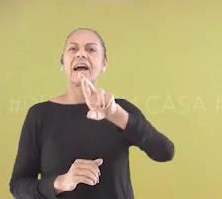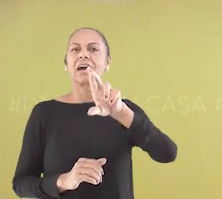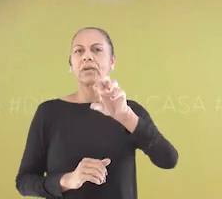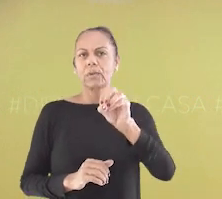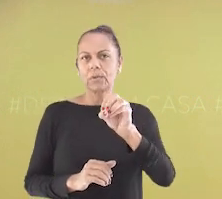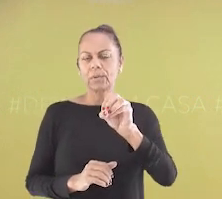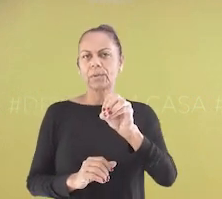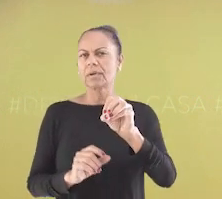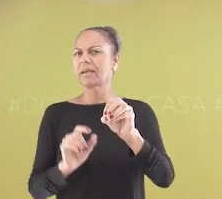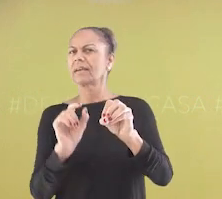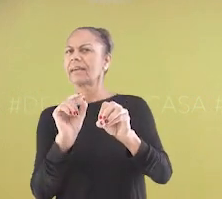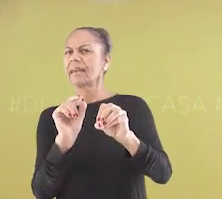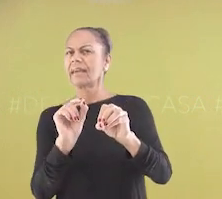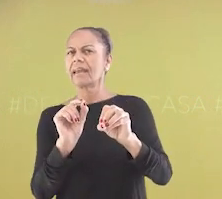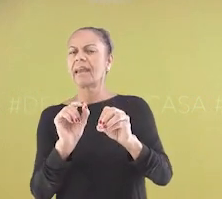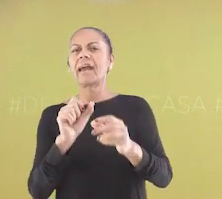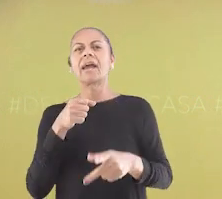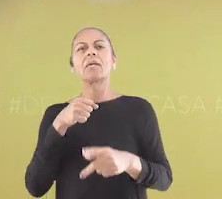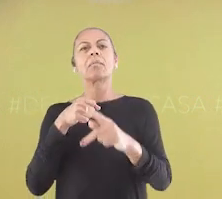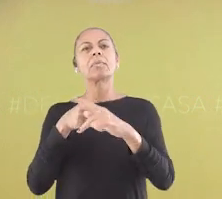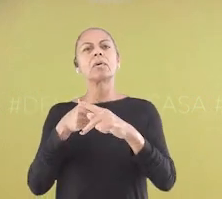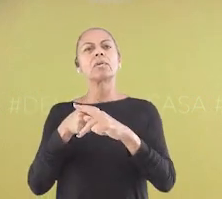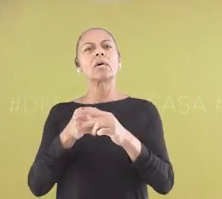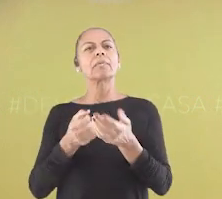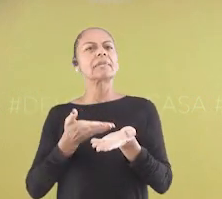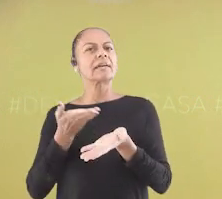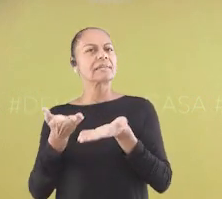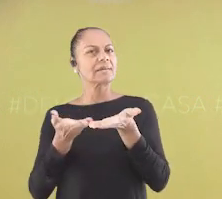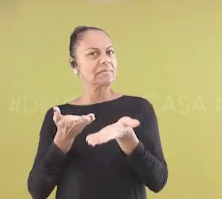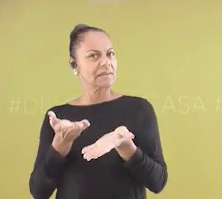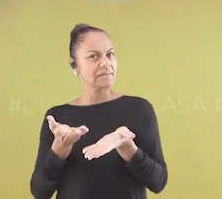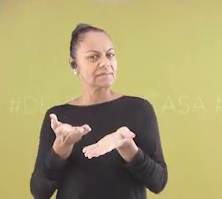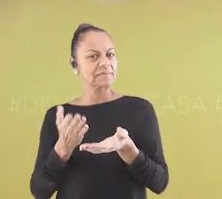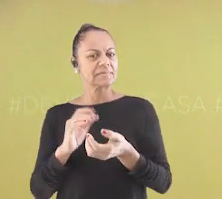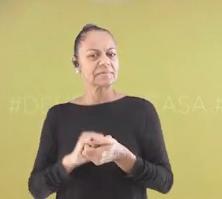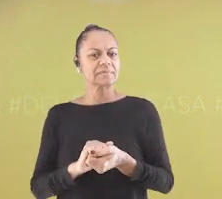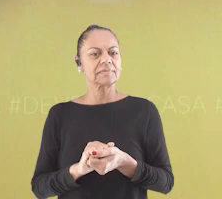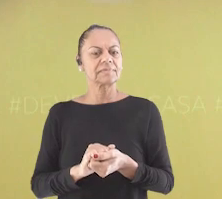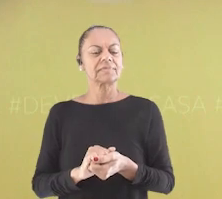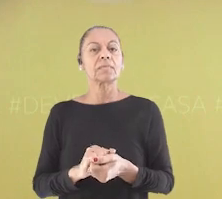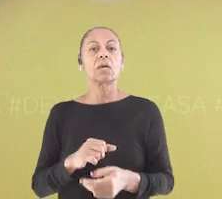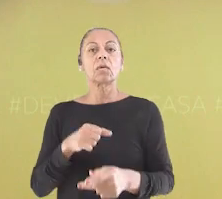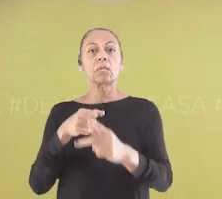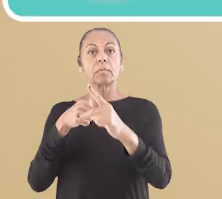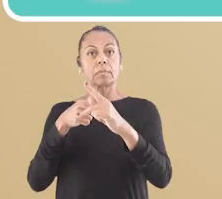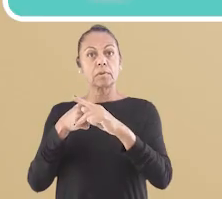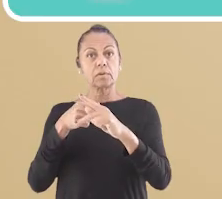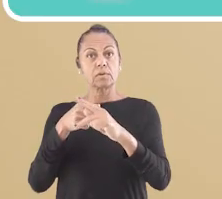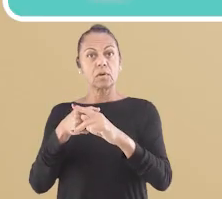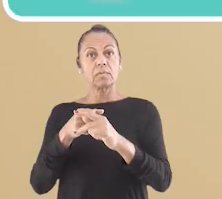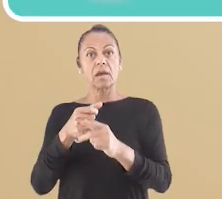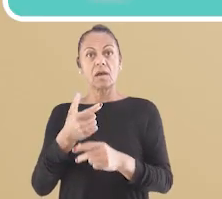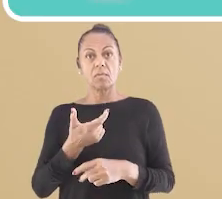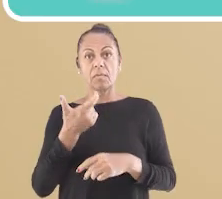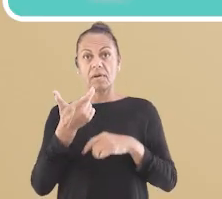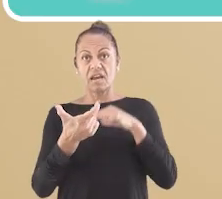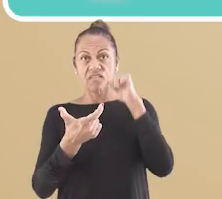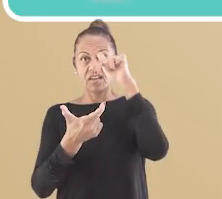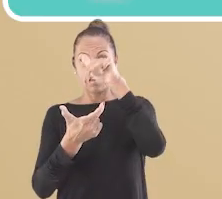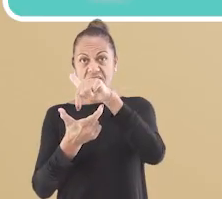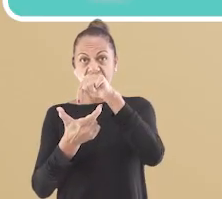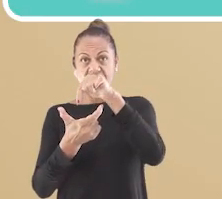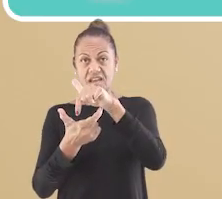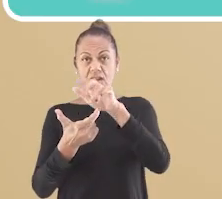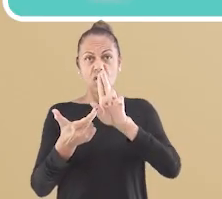uma carta, precisamos nos atentar a qual pronome de tratamento utilizar. Você sabe como utilizá-los? Um pronome é